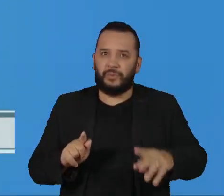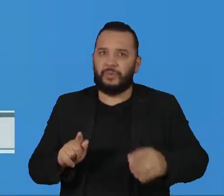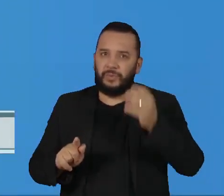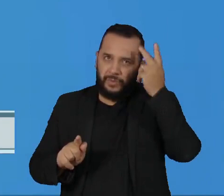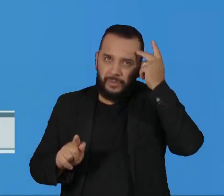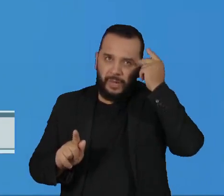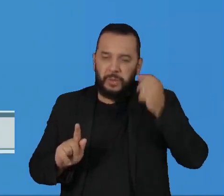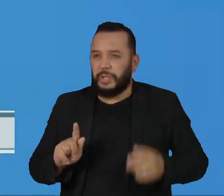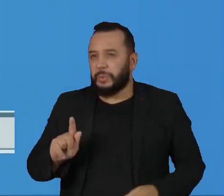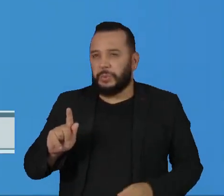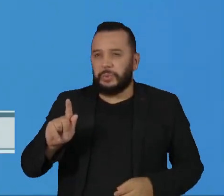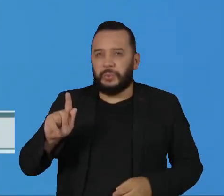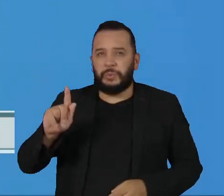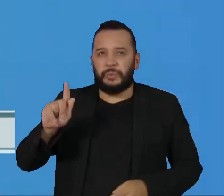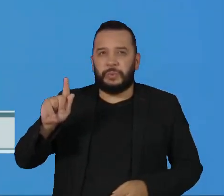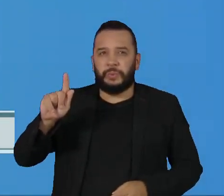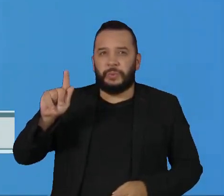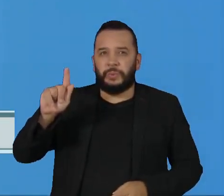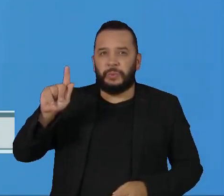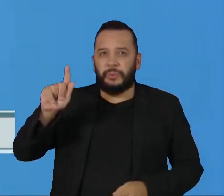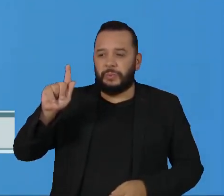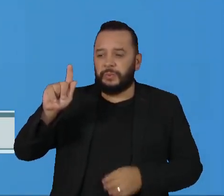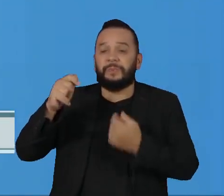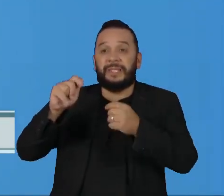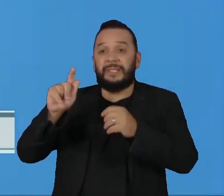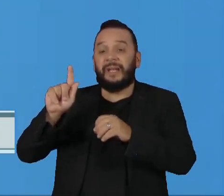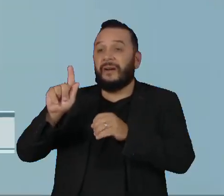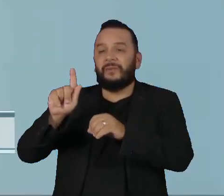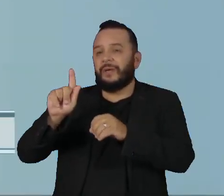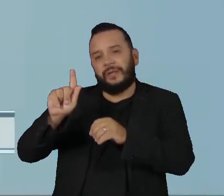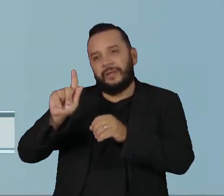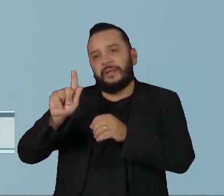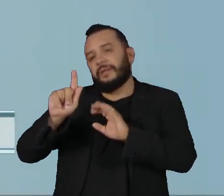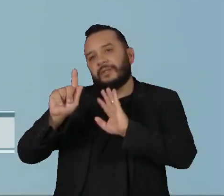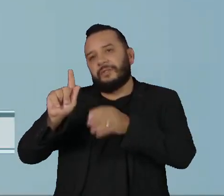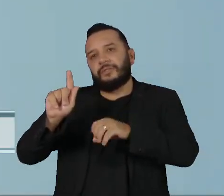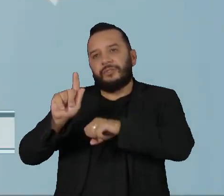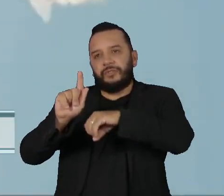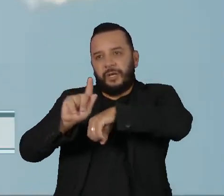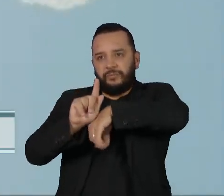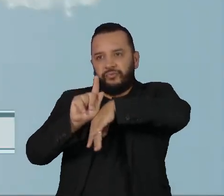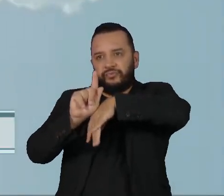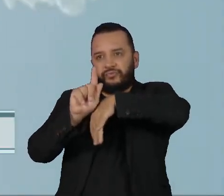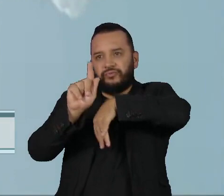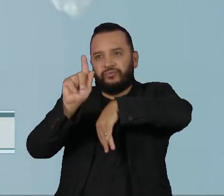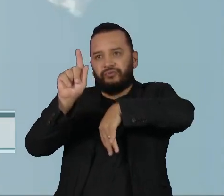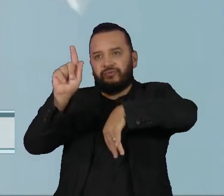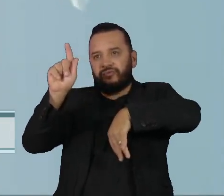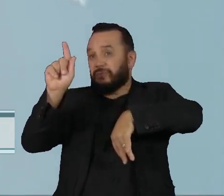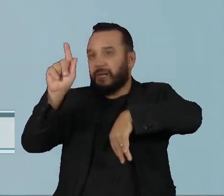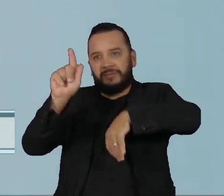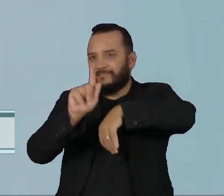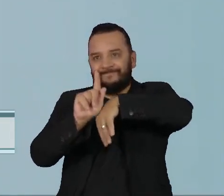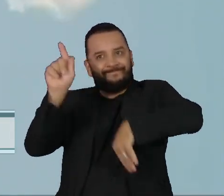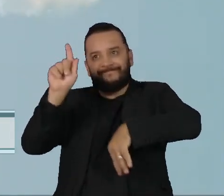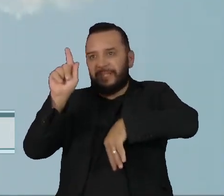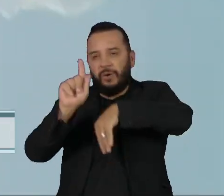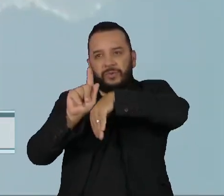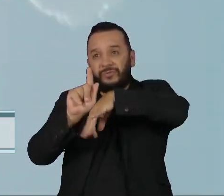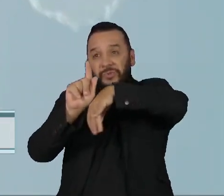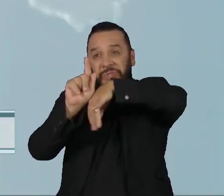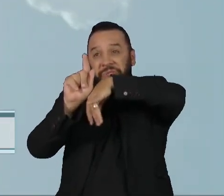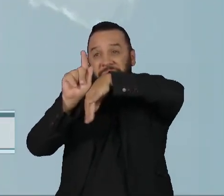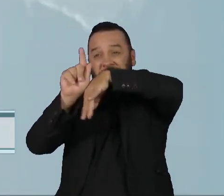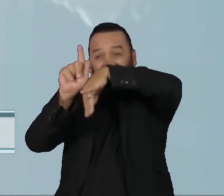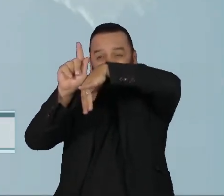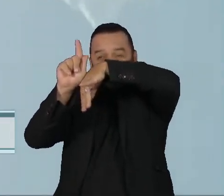bem. Mas quando o foguete deveria ter se separado da cápsula, ele explodiu no ar. A missão era um teste